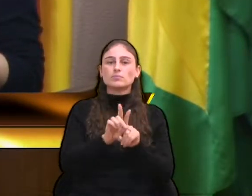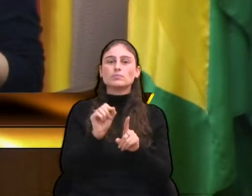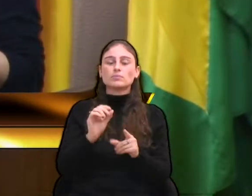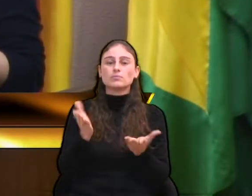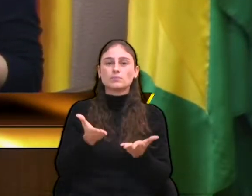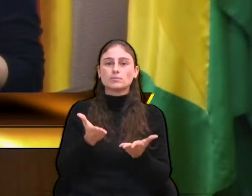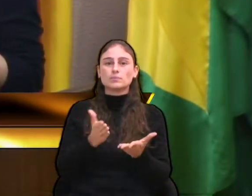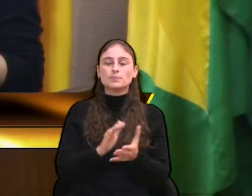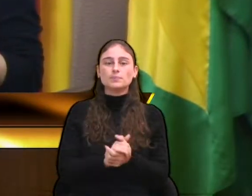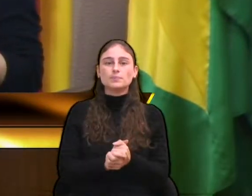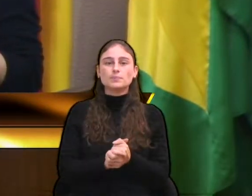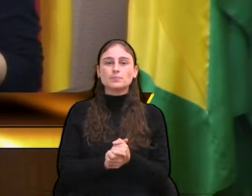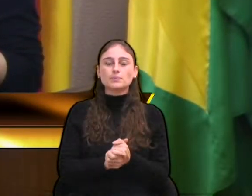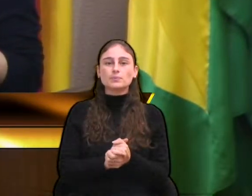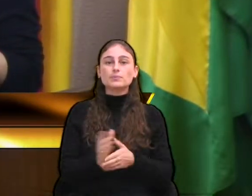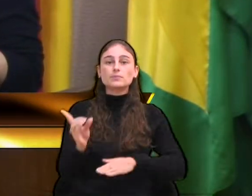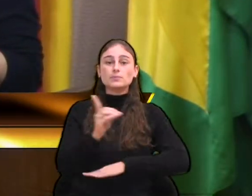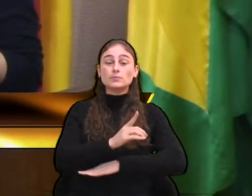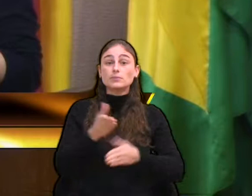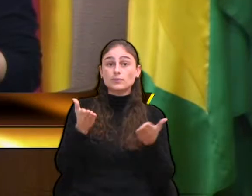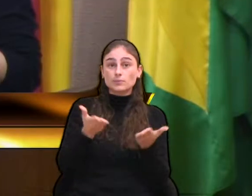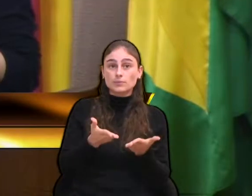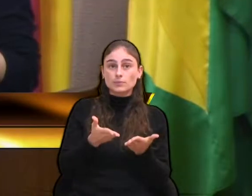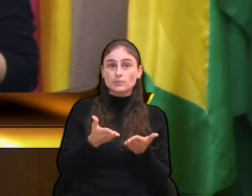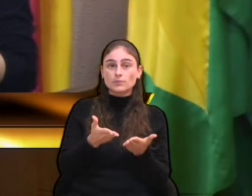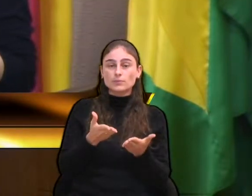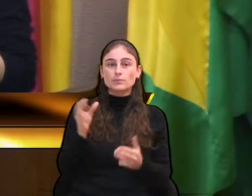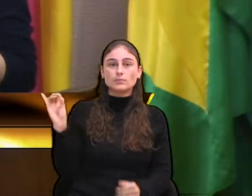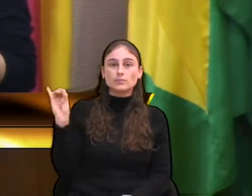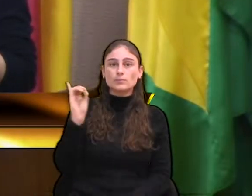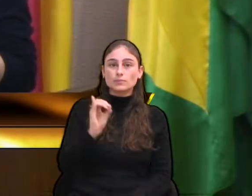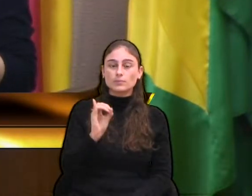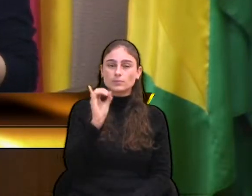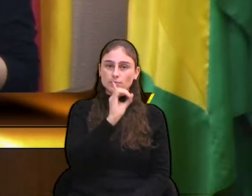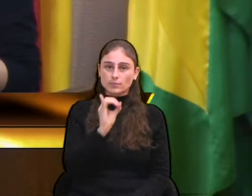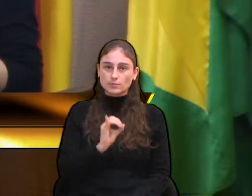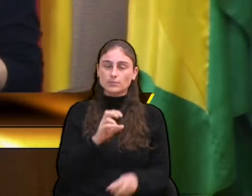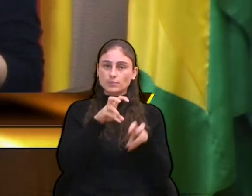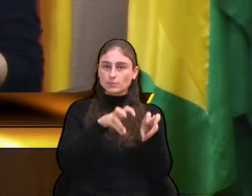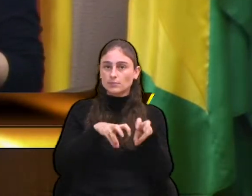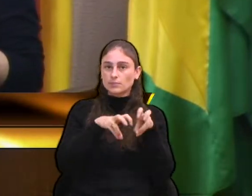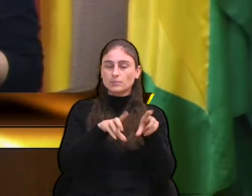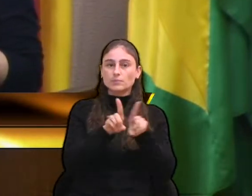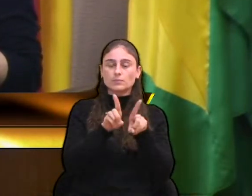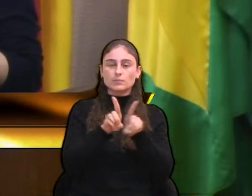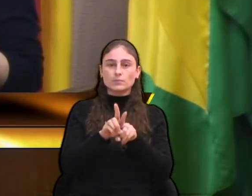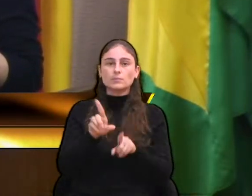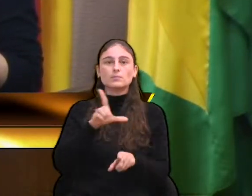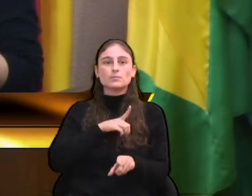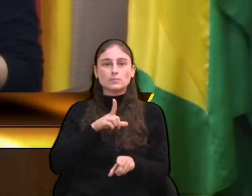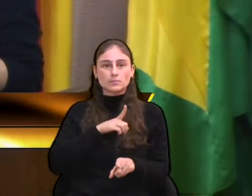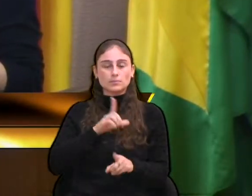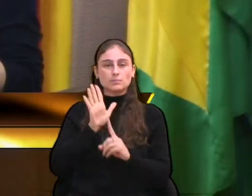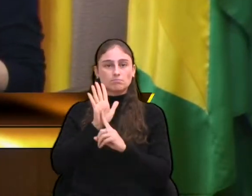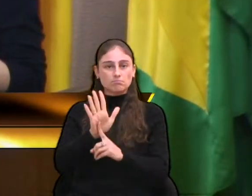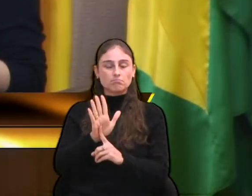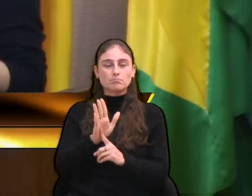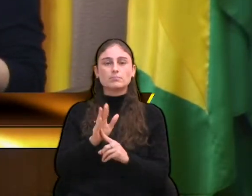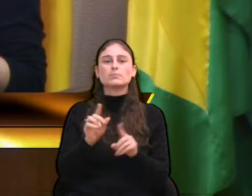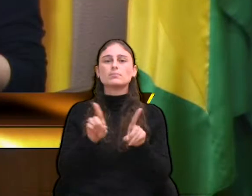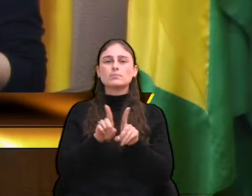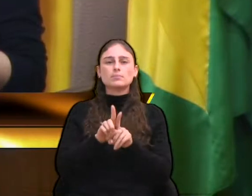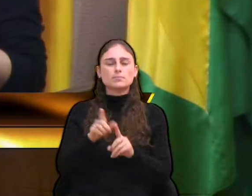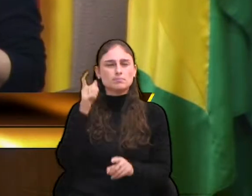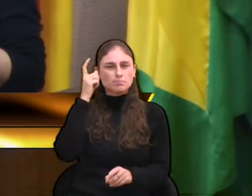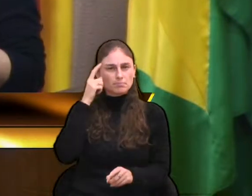hoje. Que esta data que se refere é o Dia da Imigração e Colonização Italiana, sirva como mote para reflexão